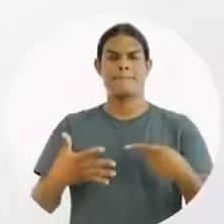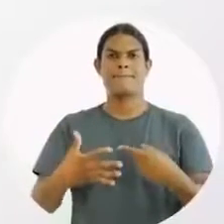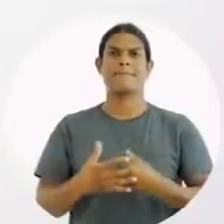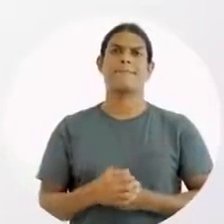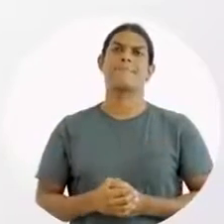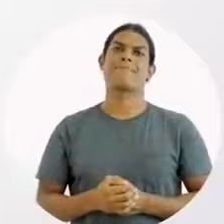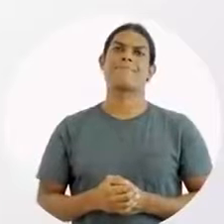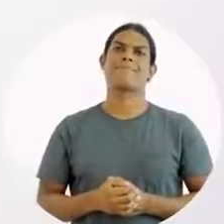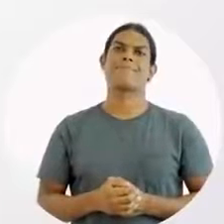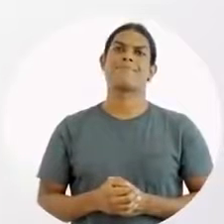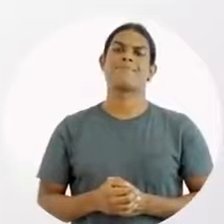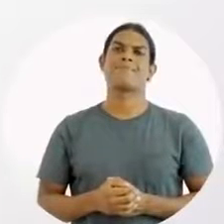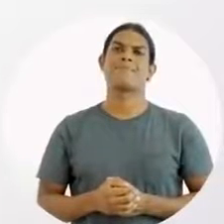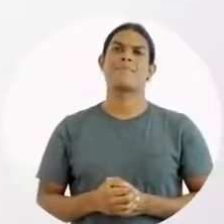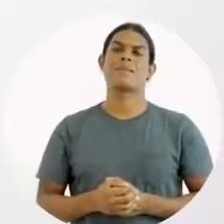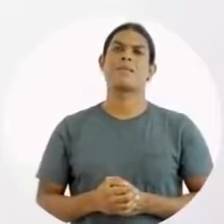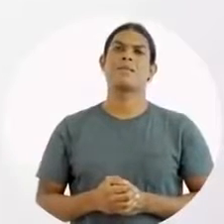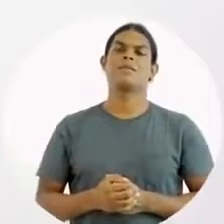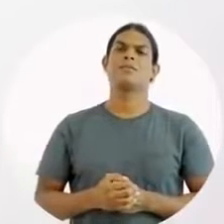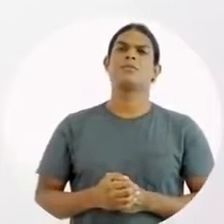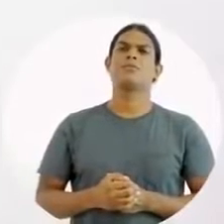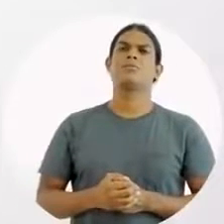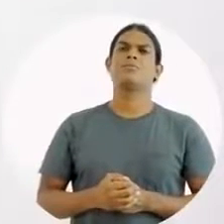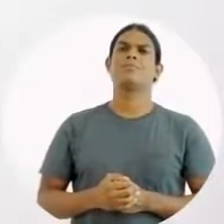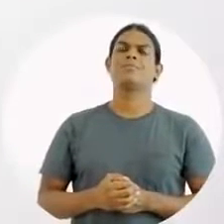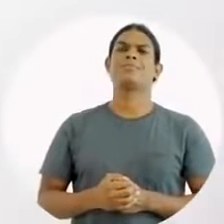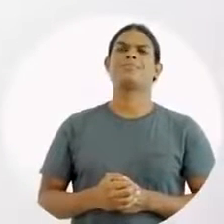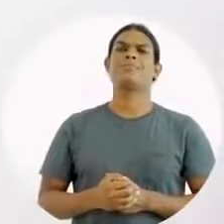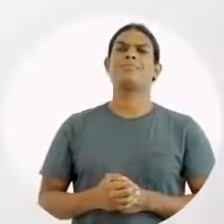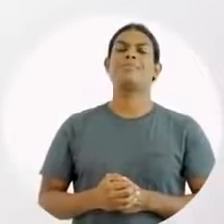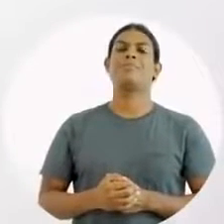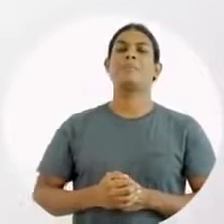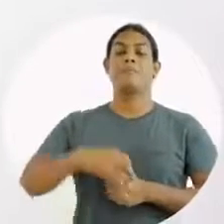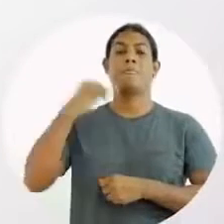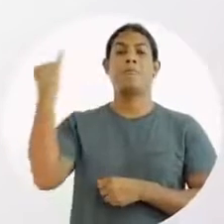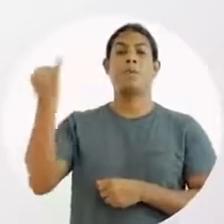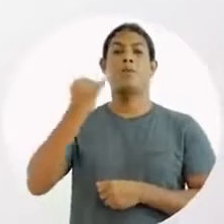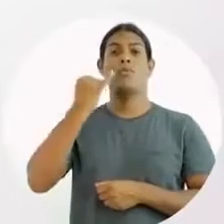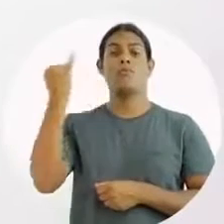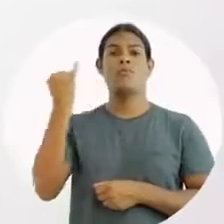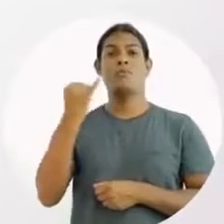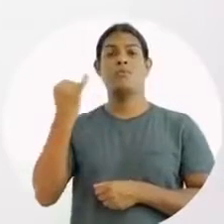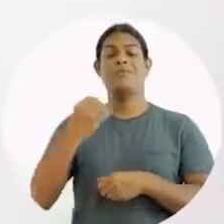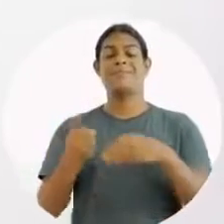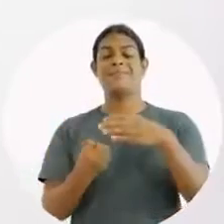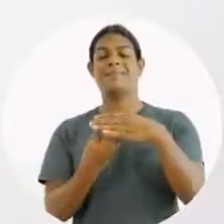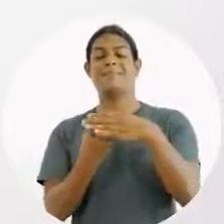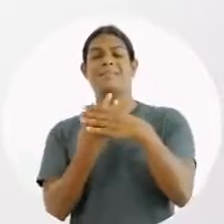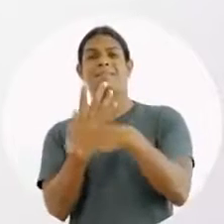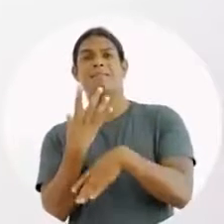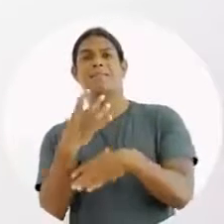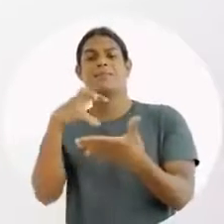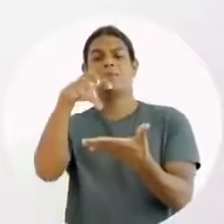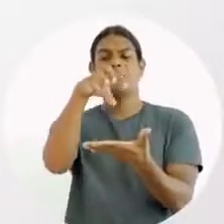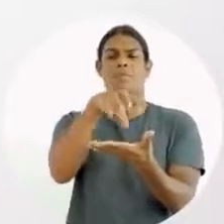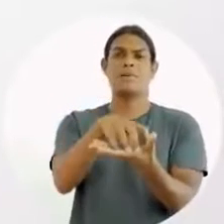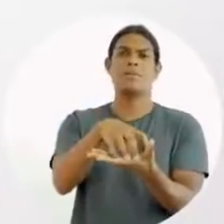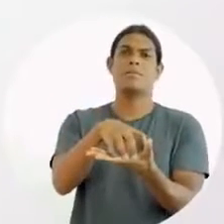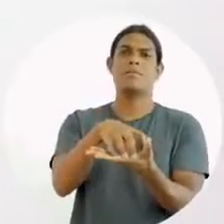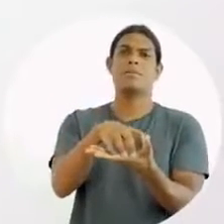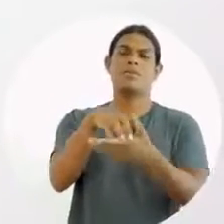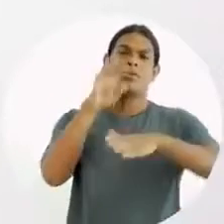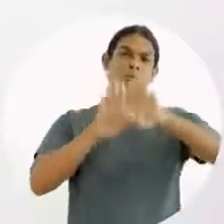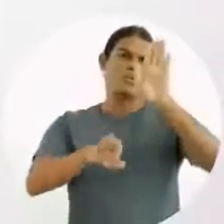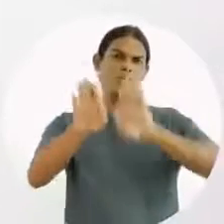nessa era, um ponto fundamental foi a criação do primeiro departamento que cuidava das pessoas, que era o